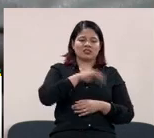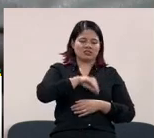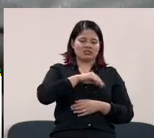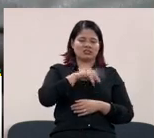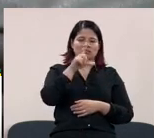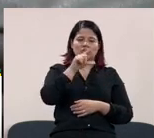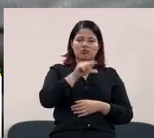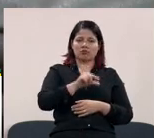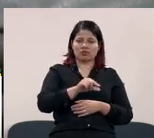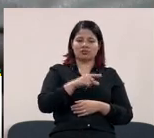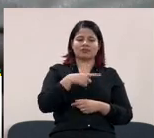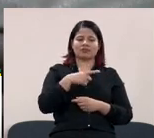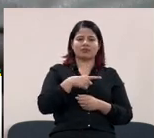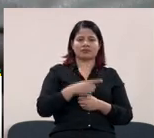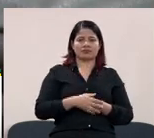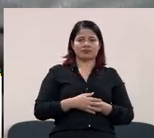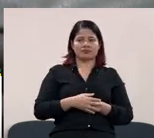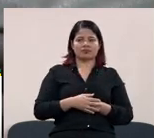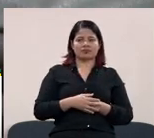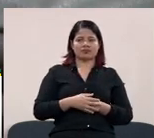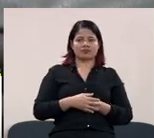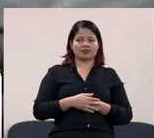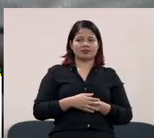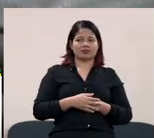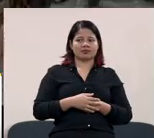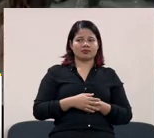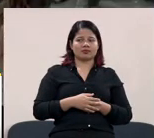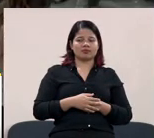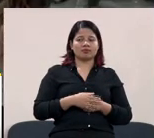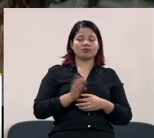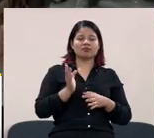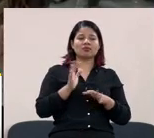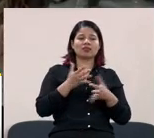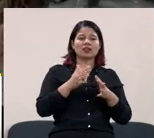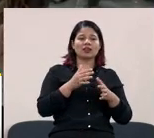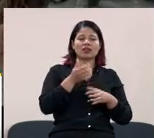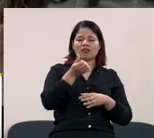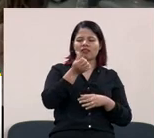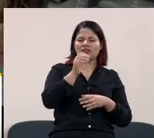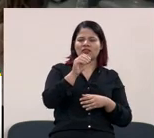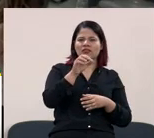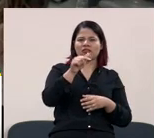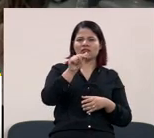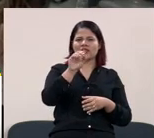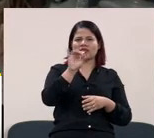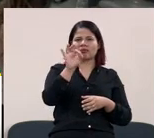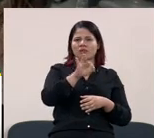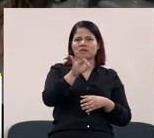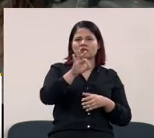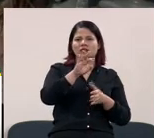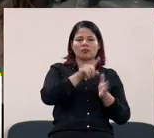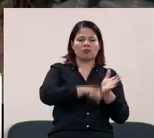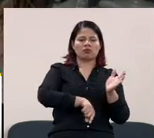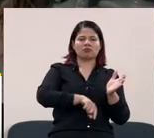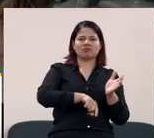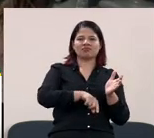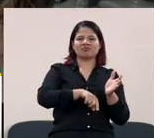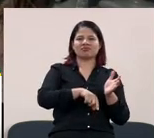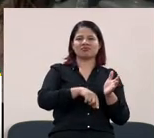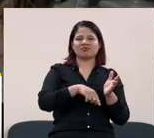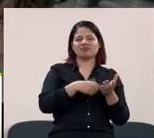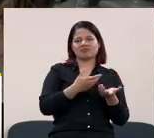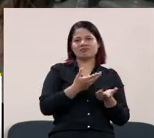Jaci. Tu perdeu aí 60%, quase 70% do seu poder de